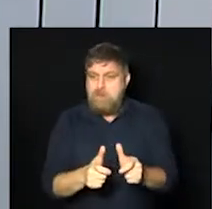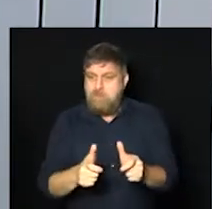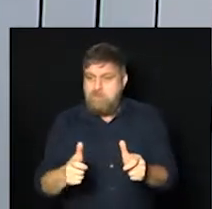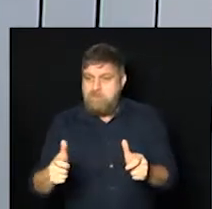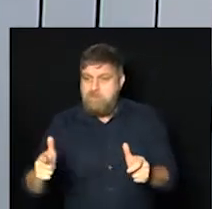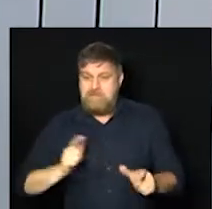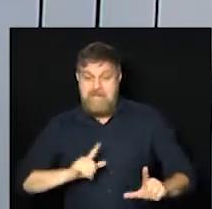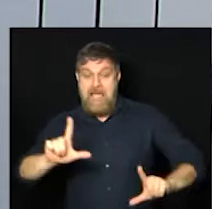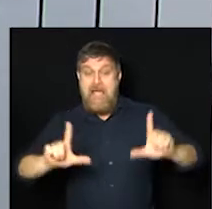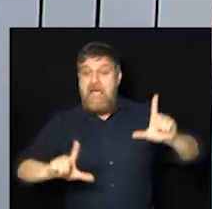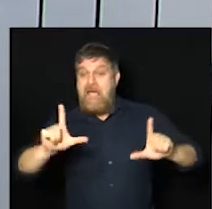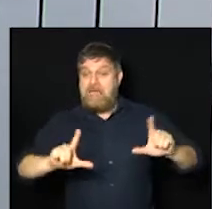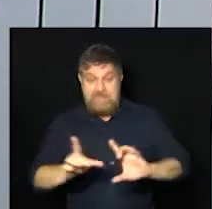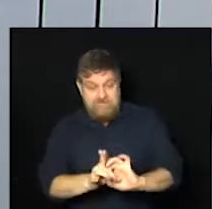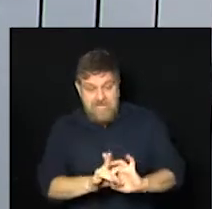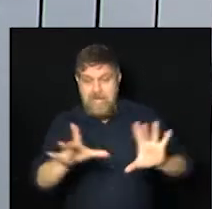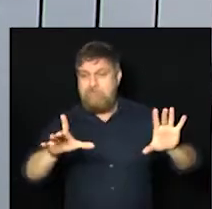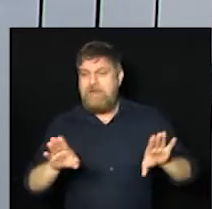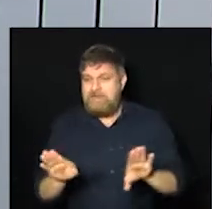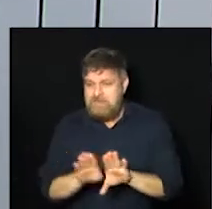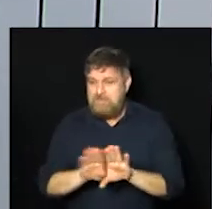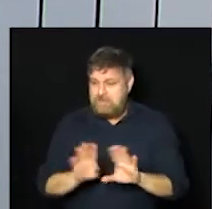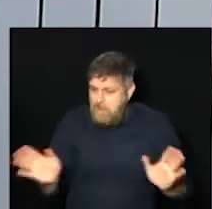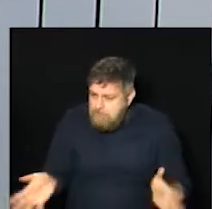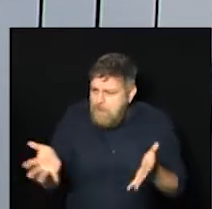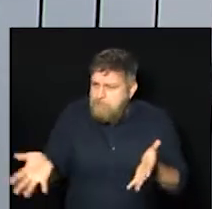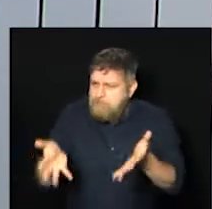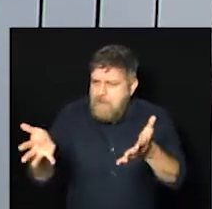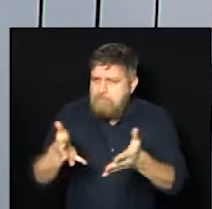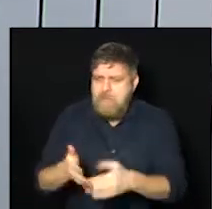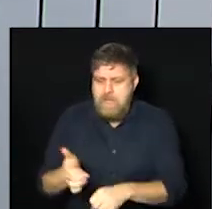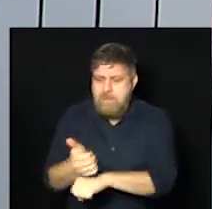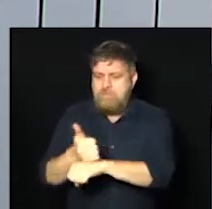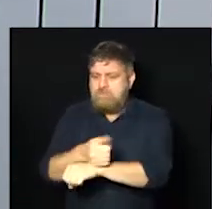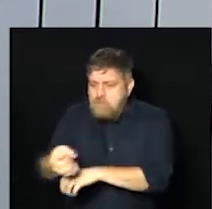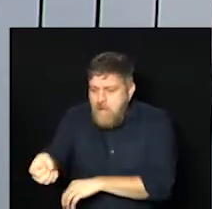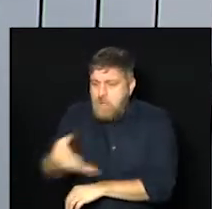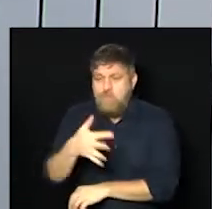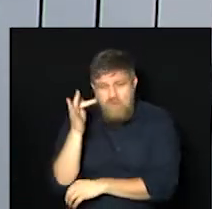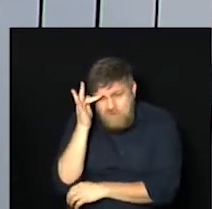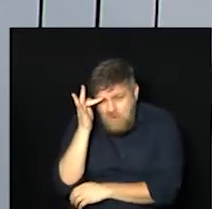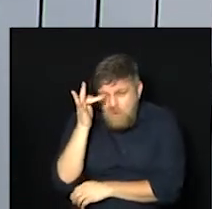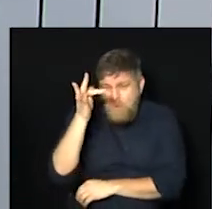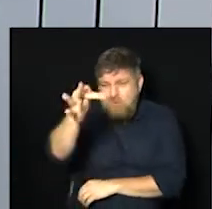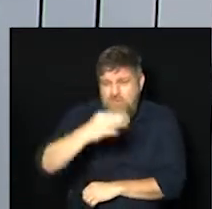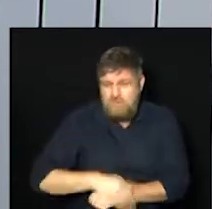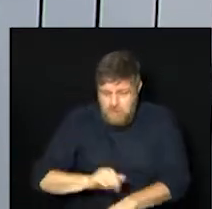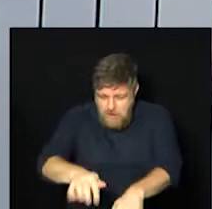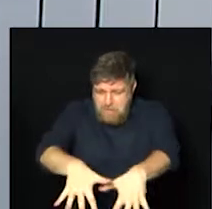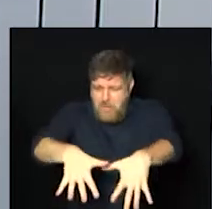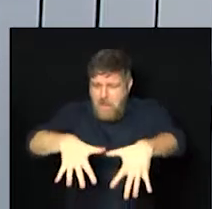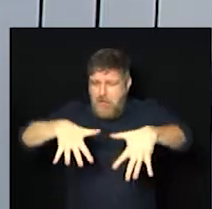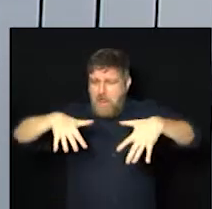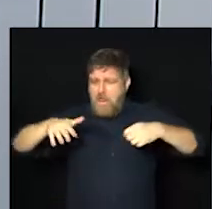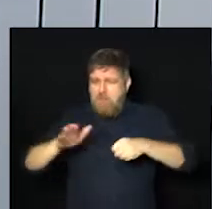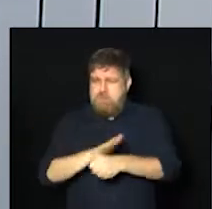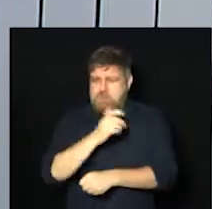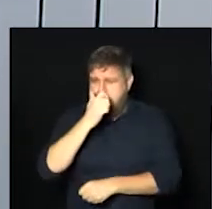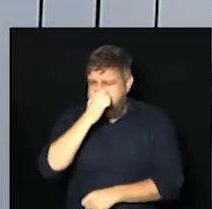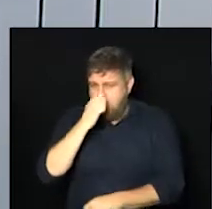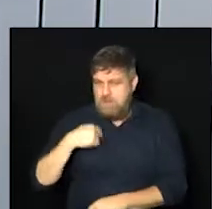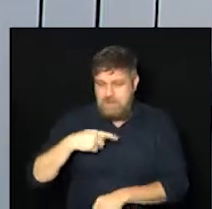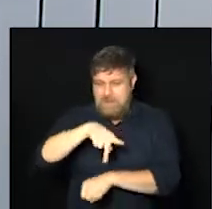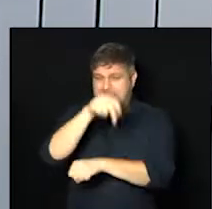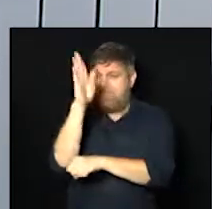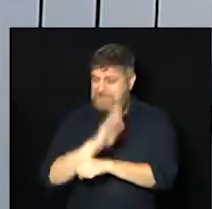chegar à TV aberta, promover novos jogadores... No futuro, lotar os ginásios, que é a potência que o